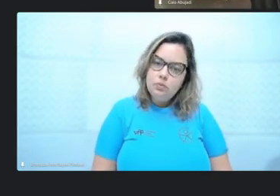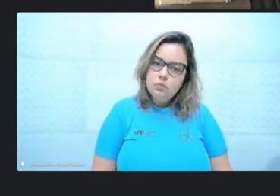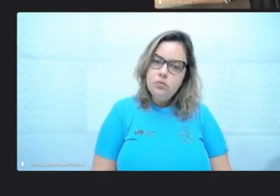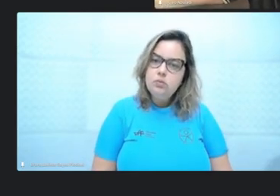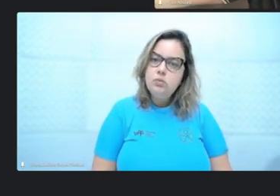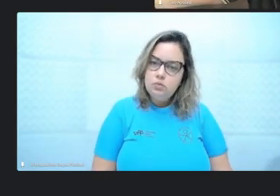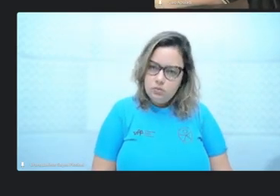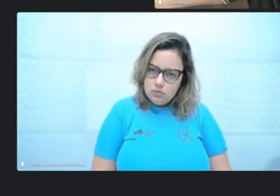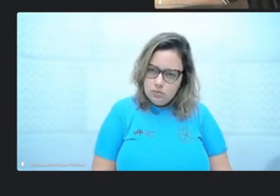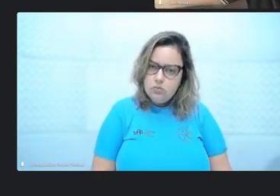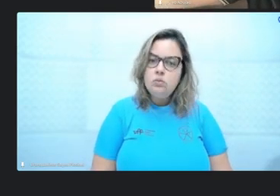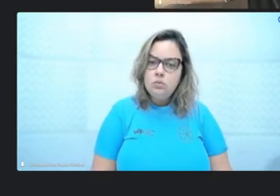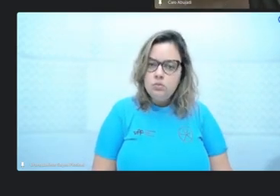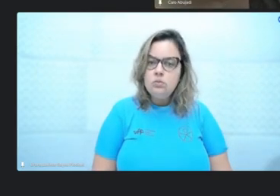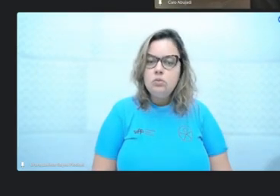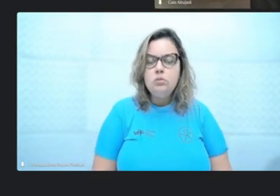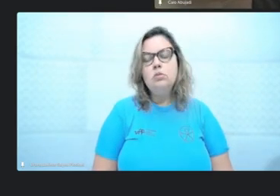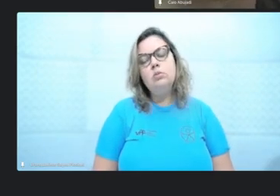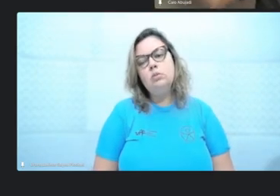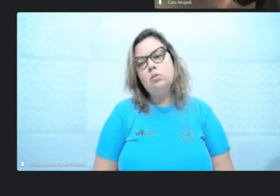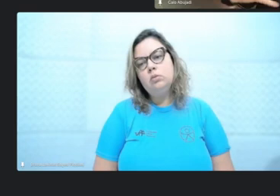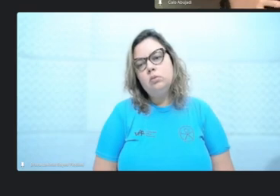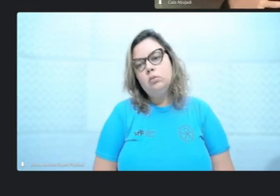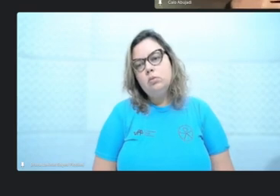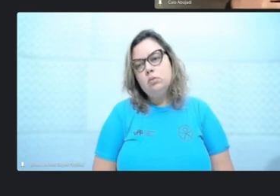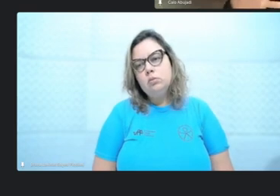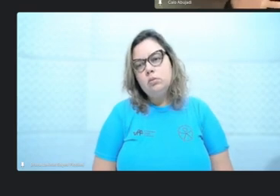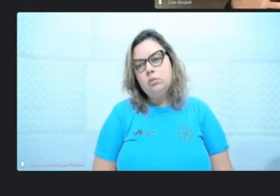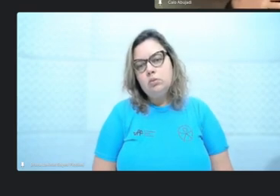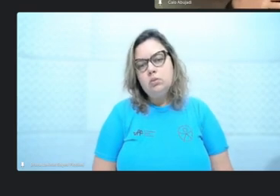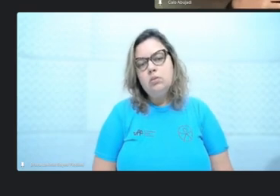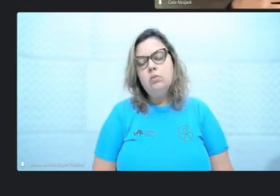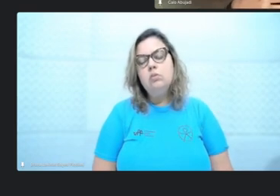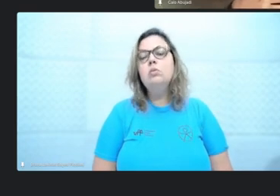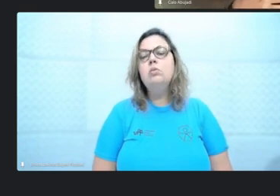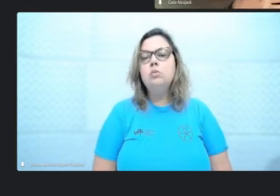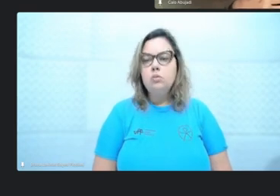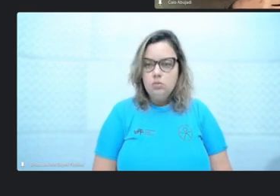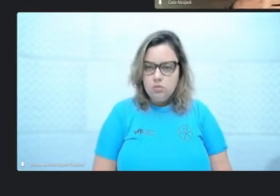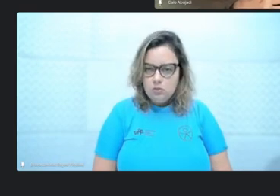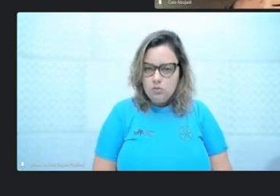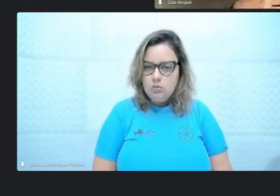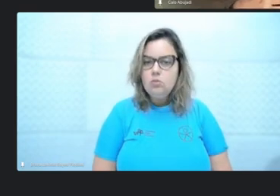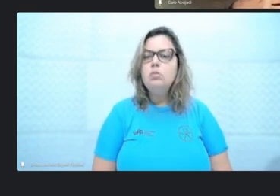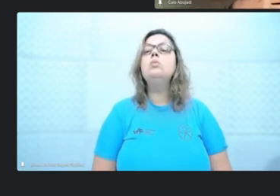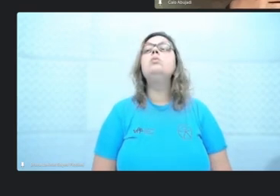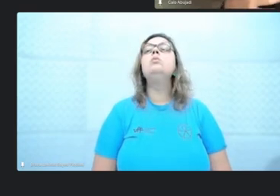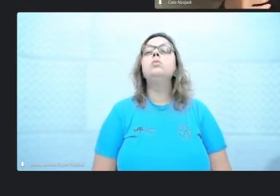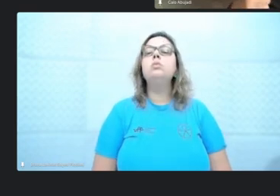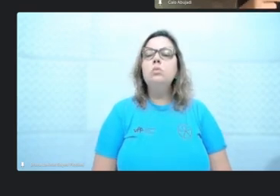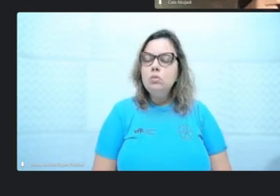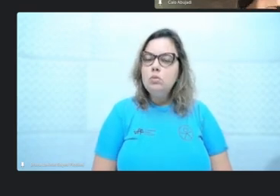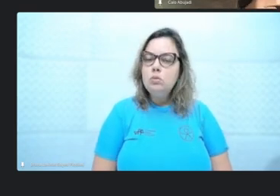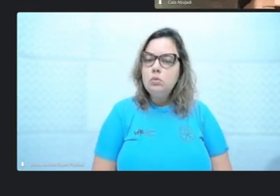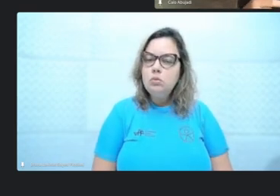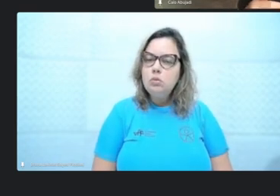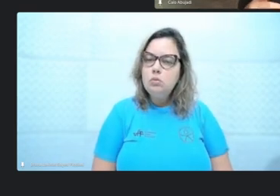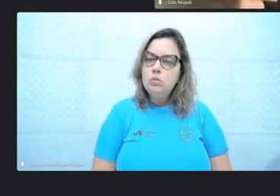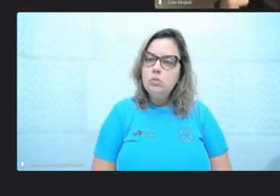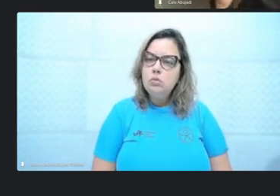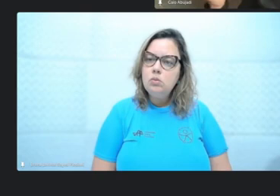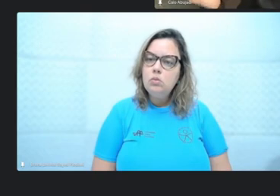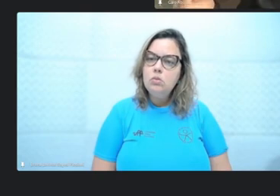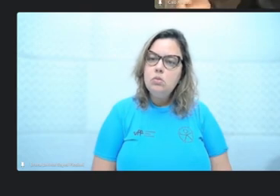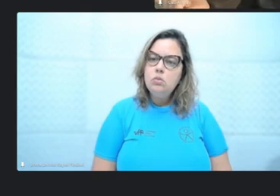ecossistema que ele está, uhum, e o endossistema, que é o sistema neuroimunoendócrino, perpassando